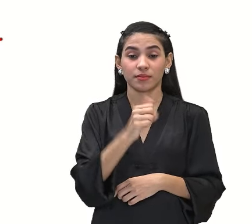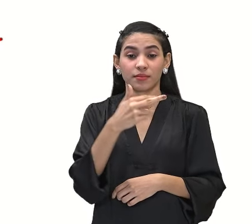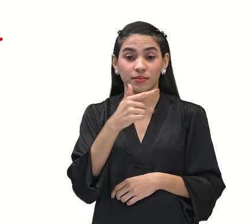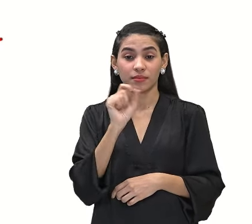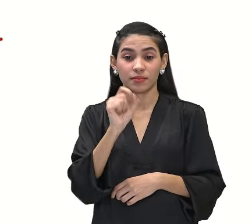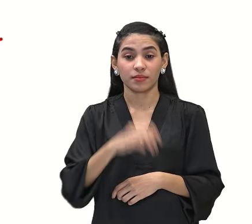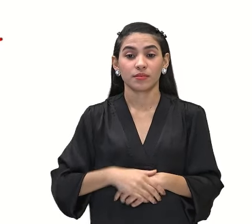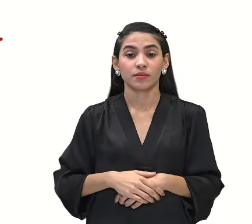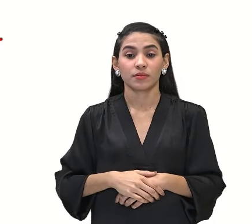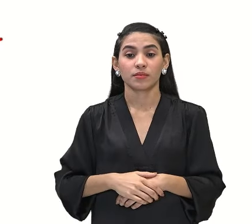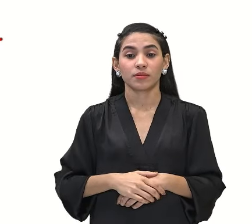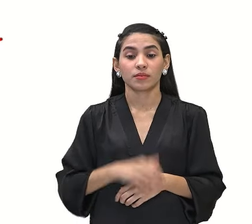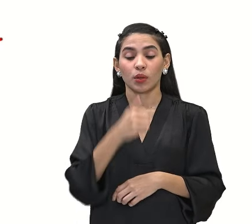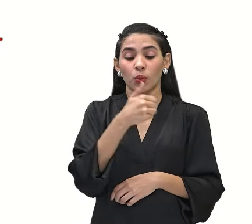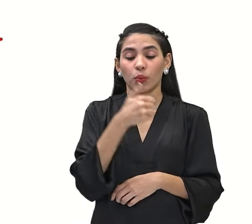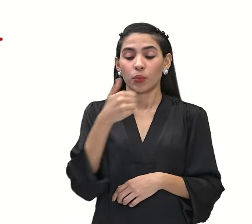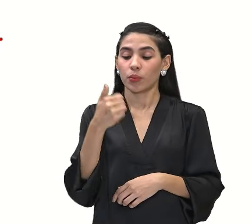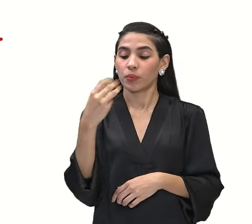de